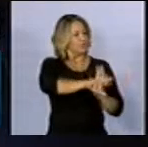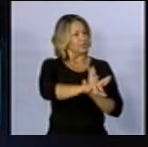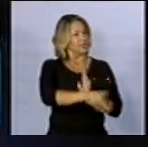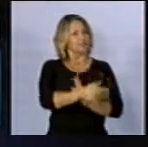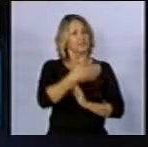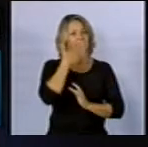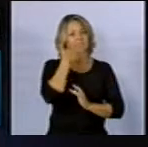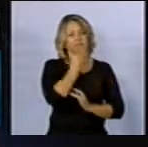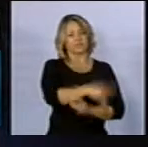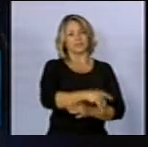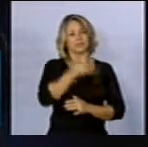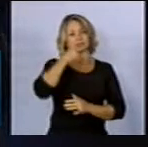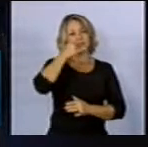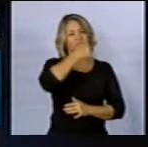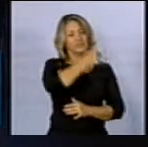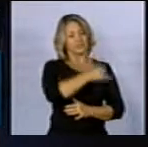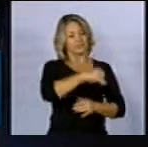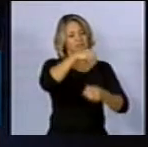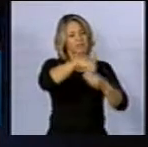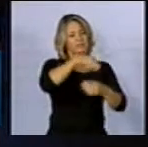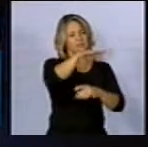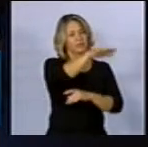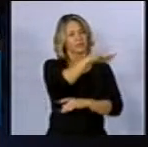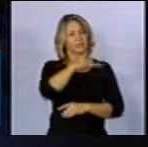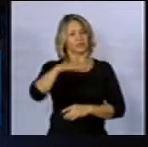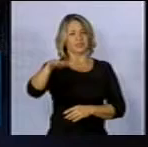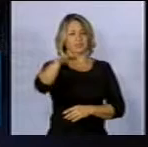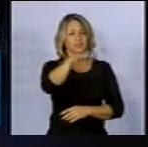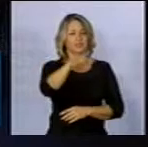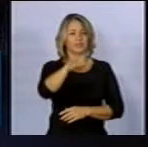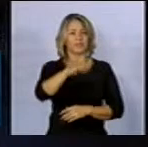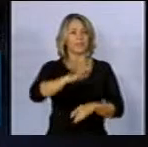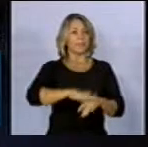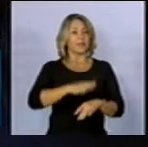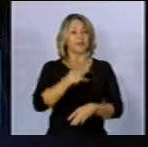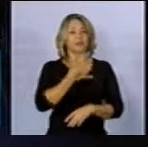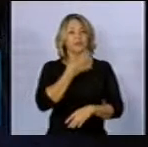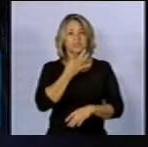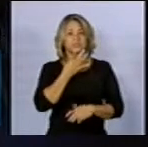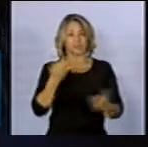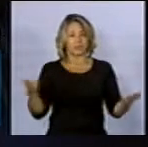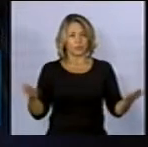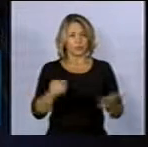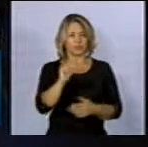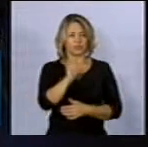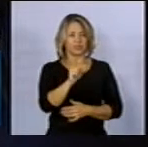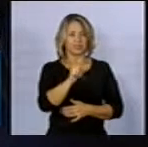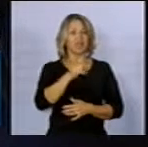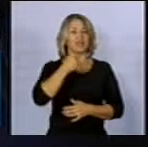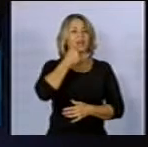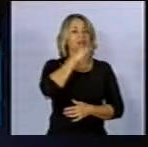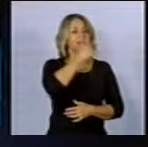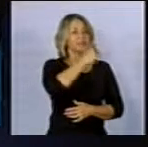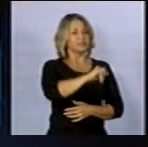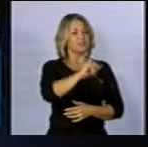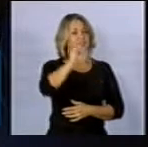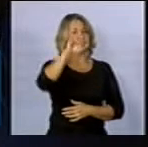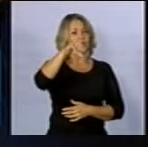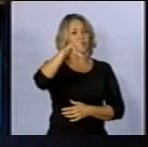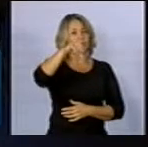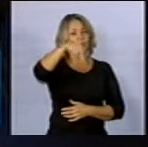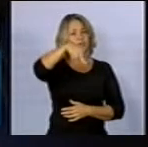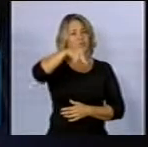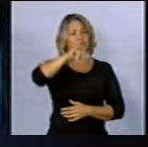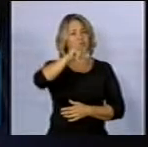no ambiente as eh as mais conhecidas são as radiações ionizantes e